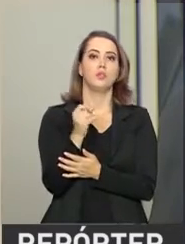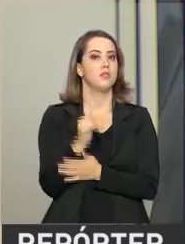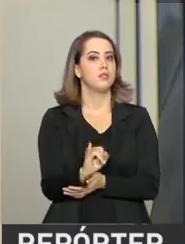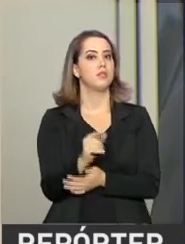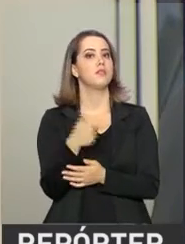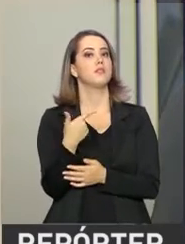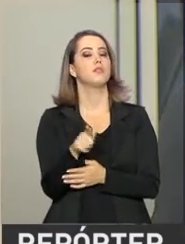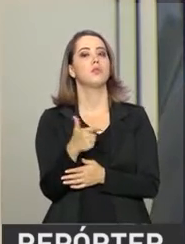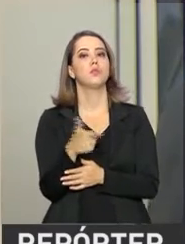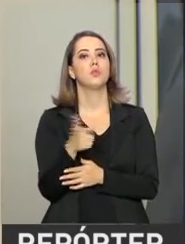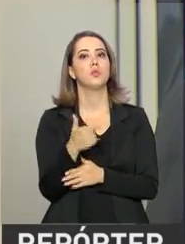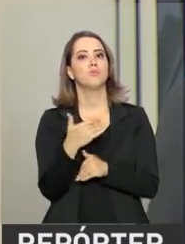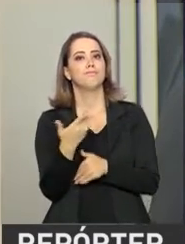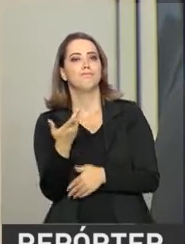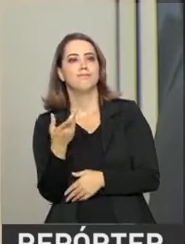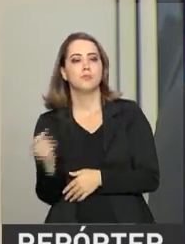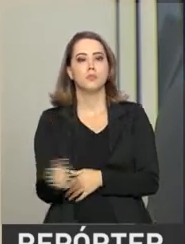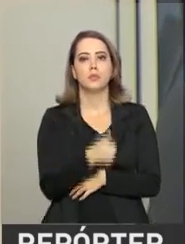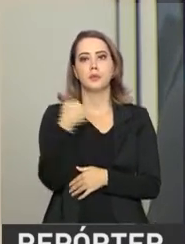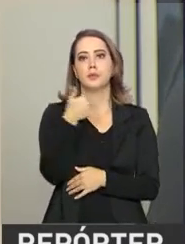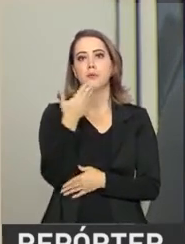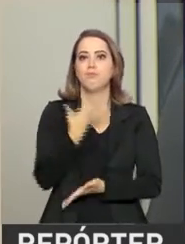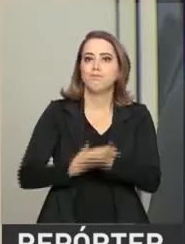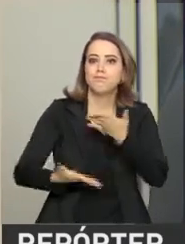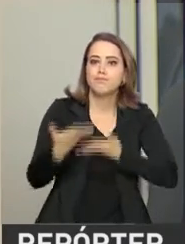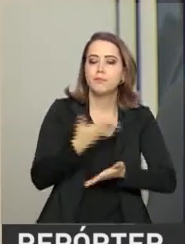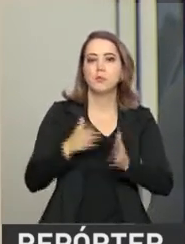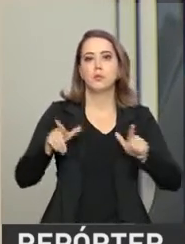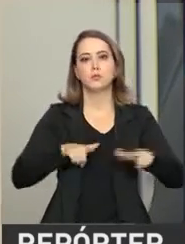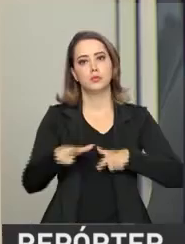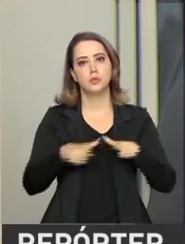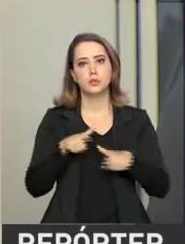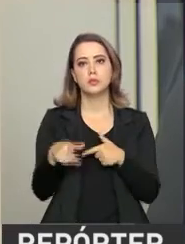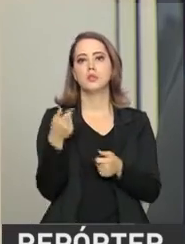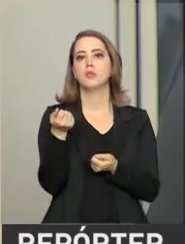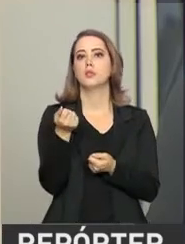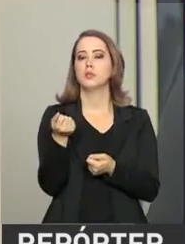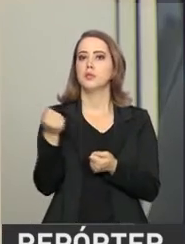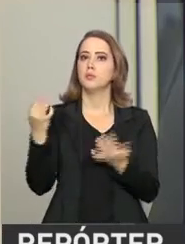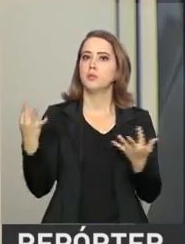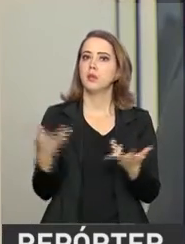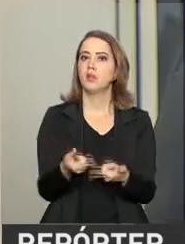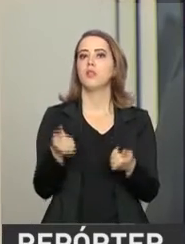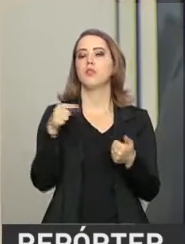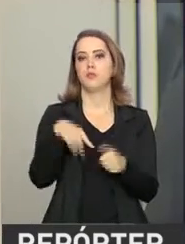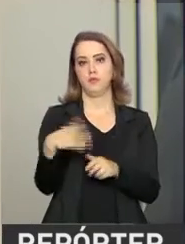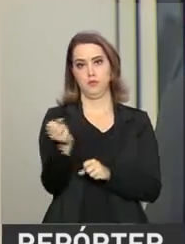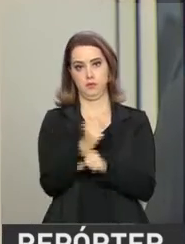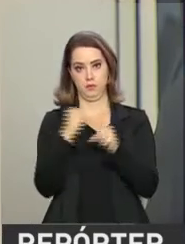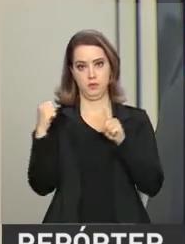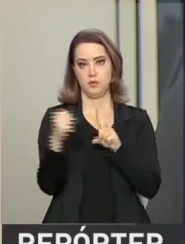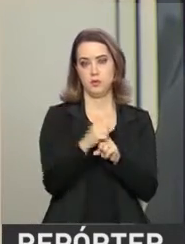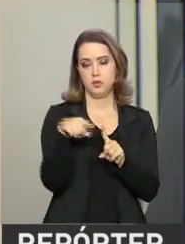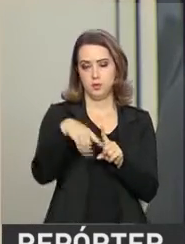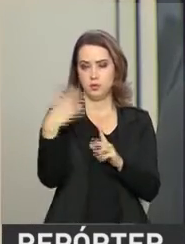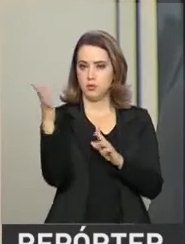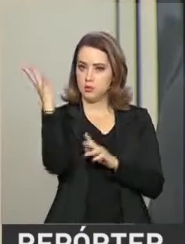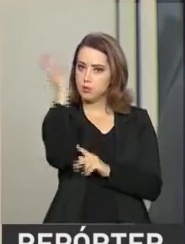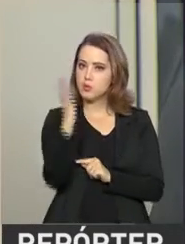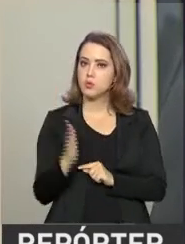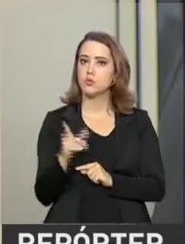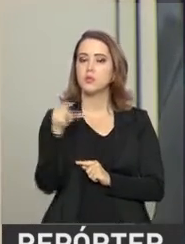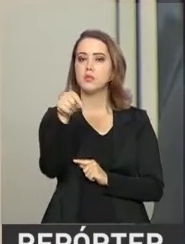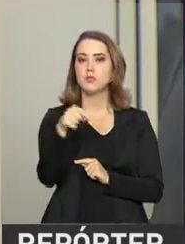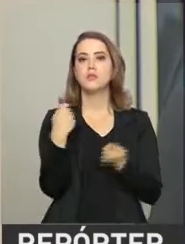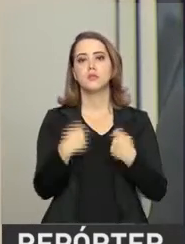da competitividade e da produtividade na economia e deficiência na sociedade brasileira e para isso então isso o fundamental